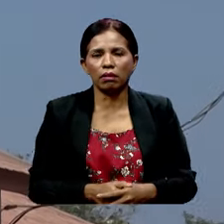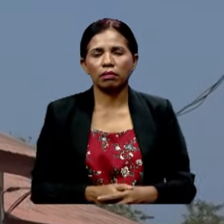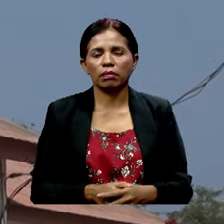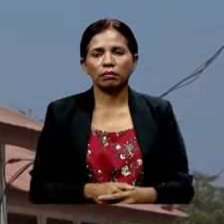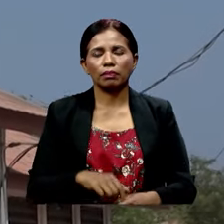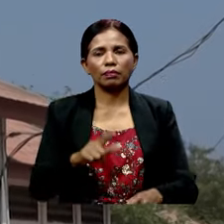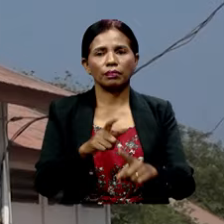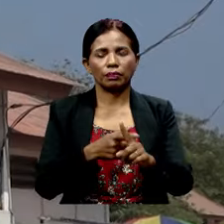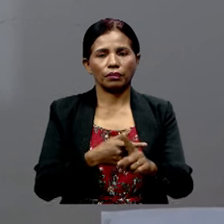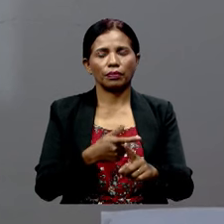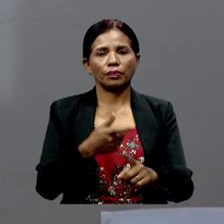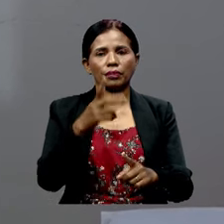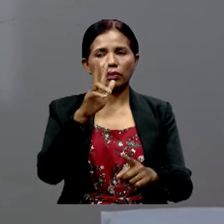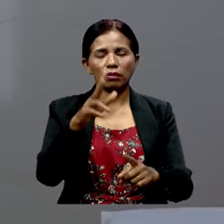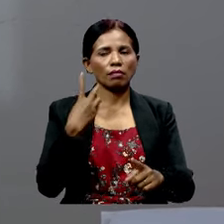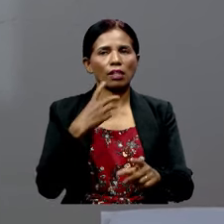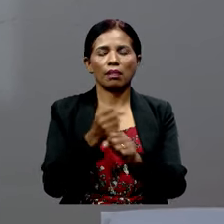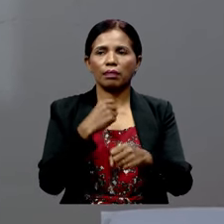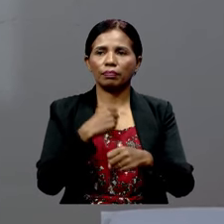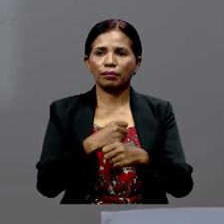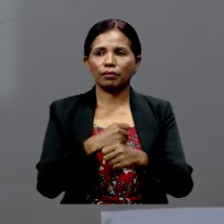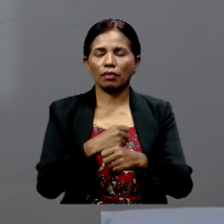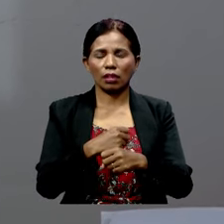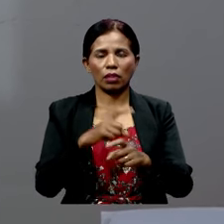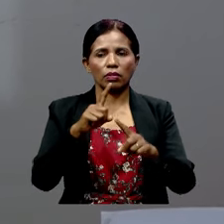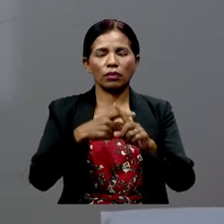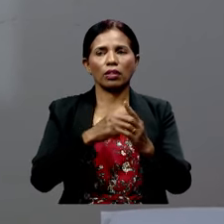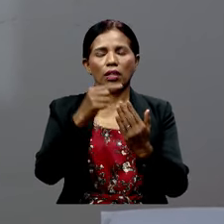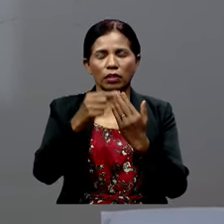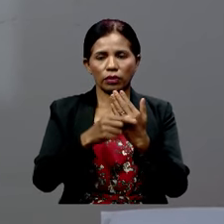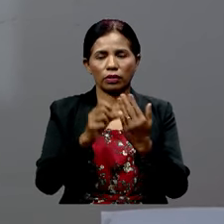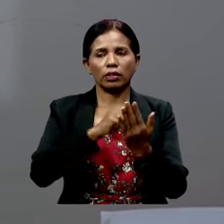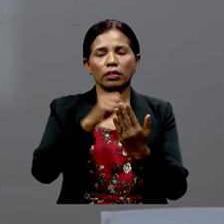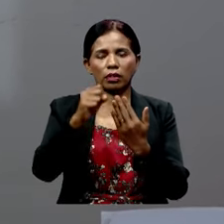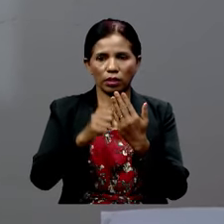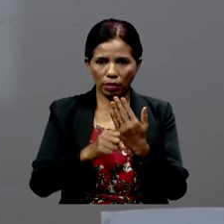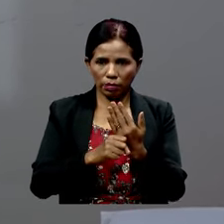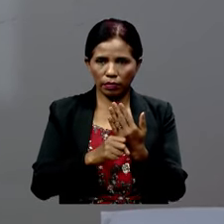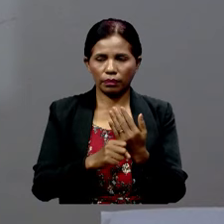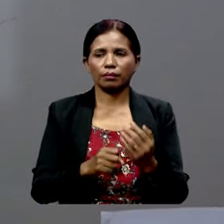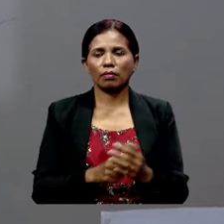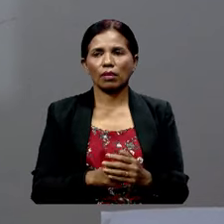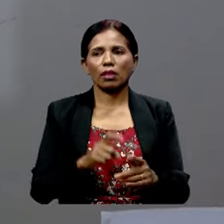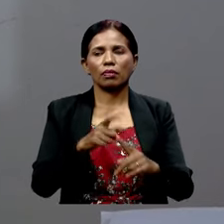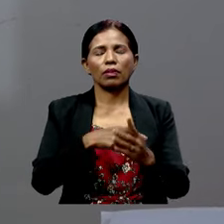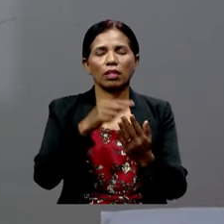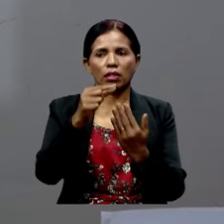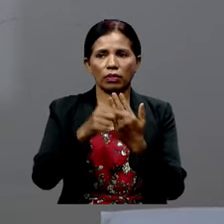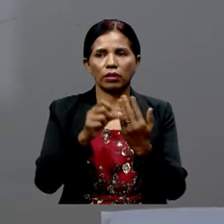durante fula hirin larang ame halao agosto fula agosto setembro tamai tubo ne agosto